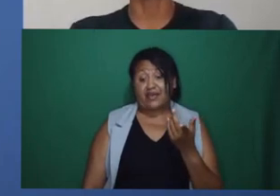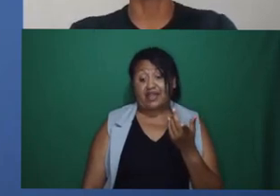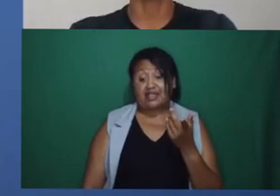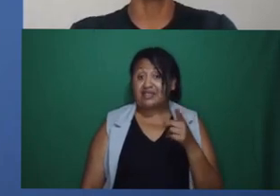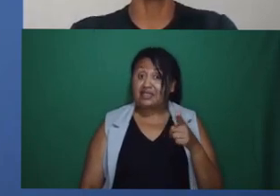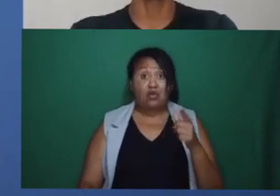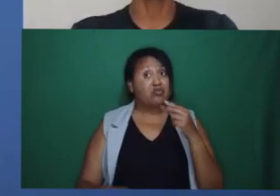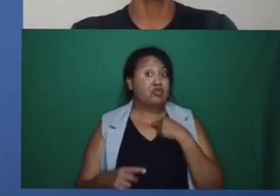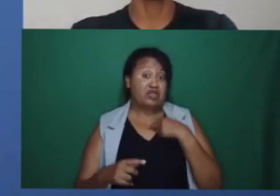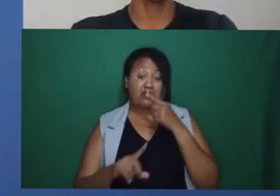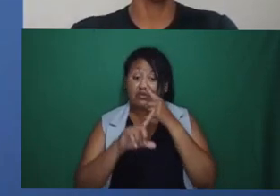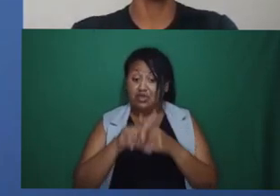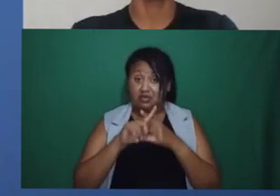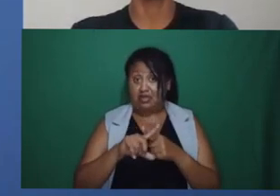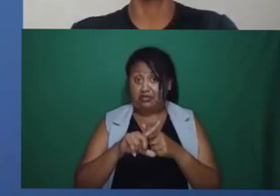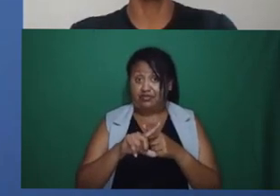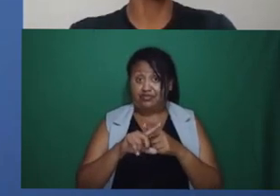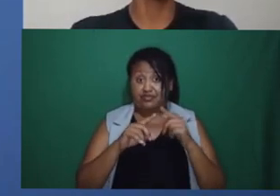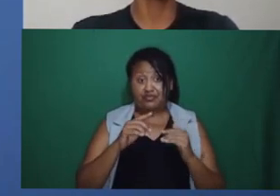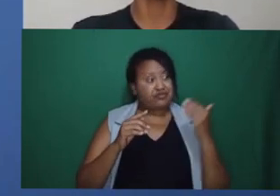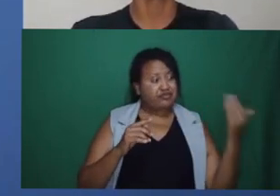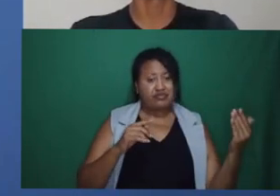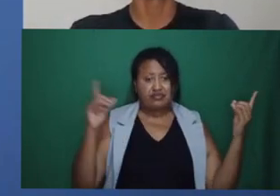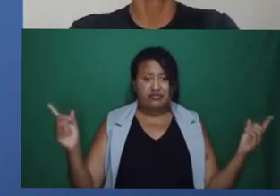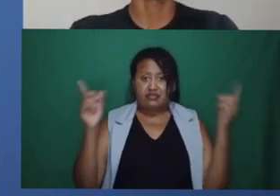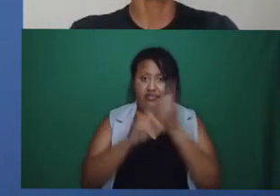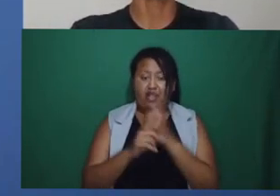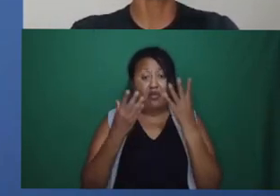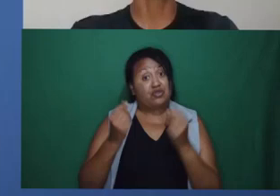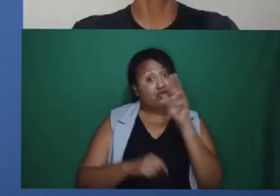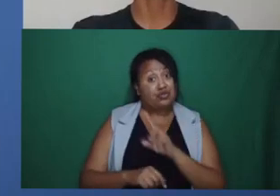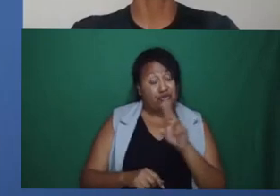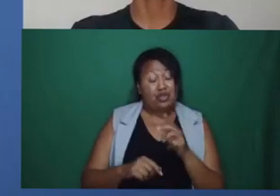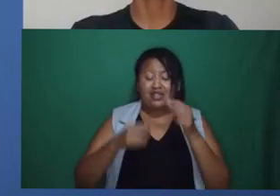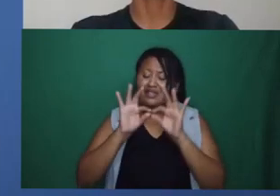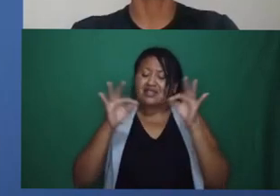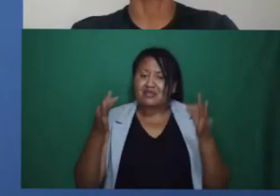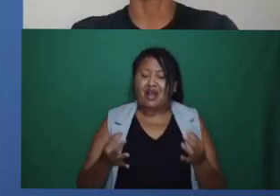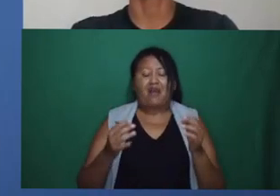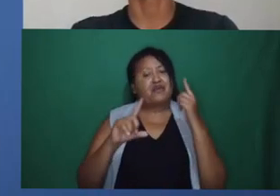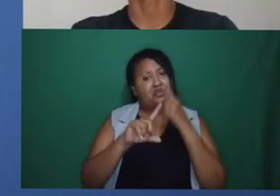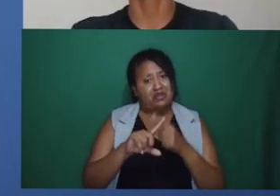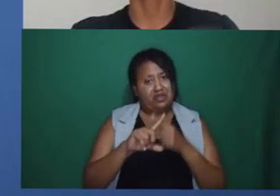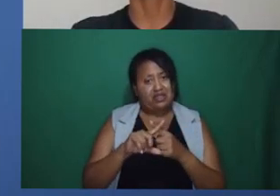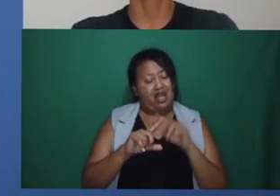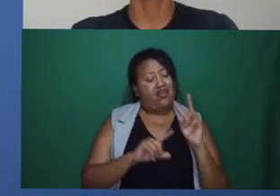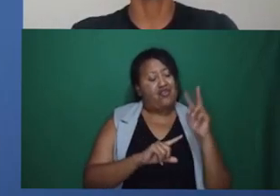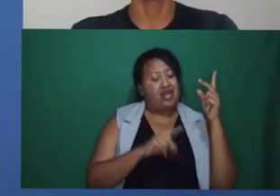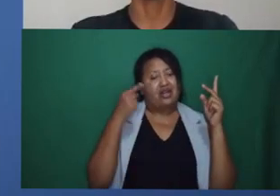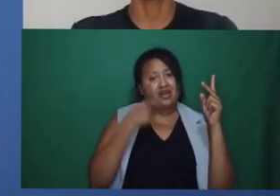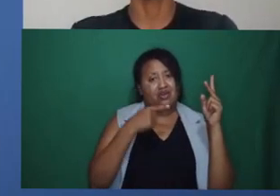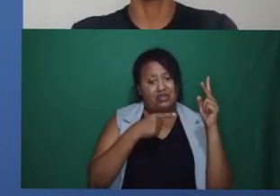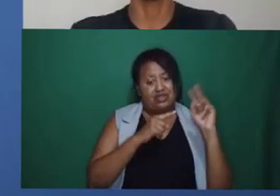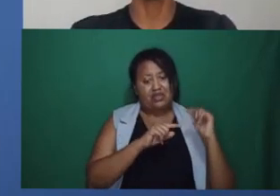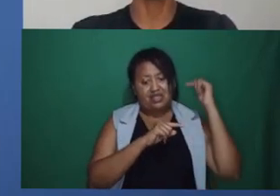multiplicar meios por extremos como muitos usam mas podemos simplesmente multiplicar os valores que estão